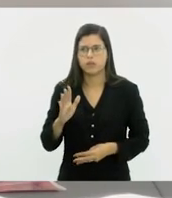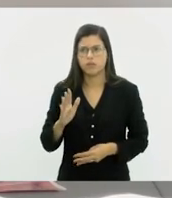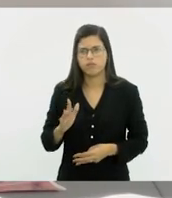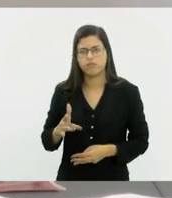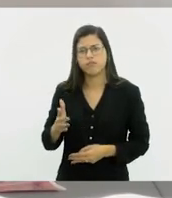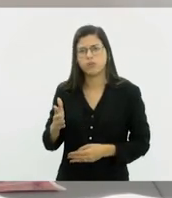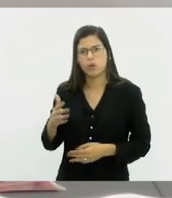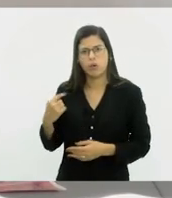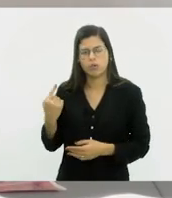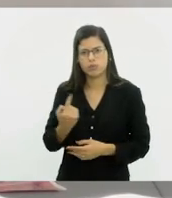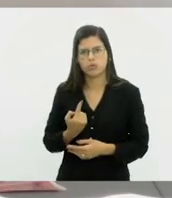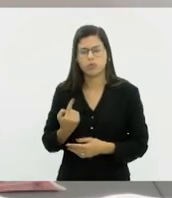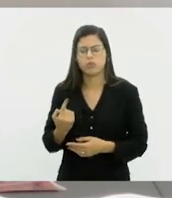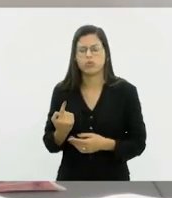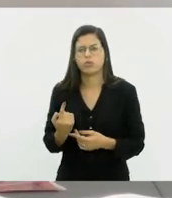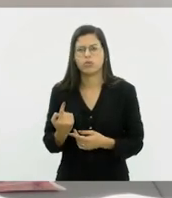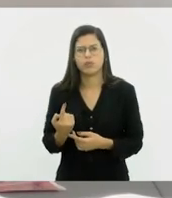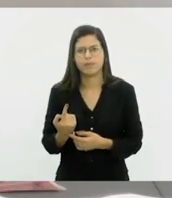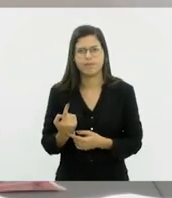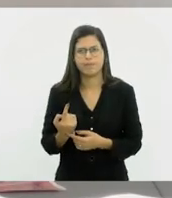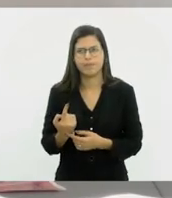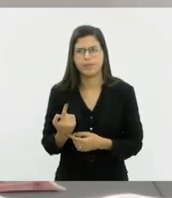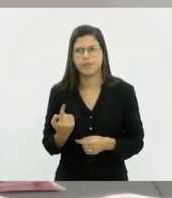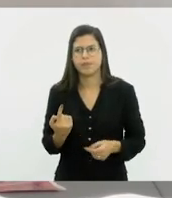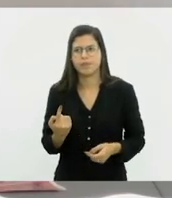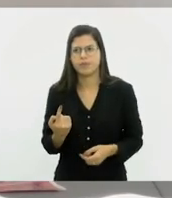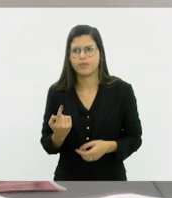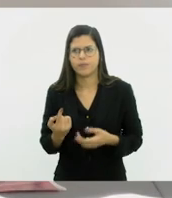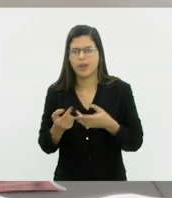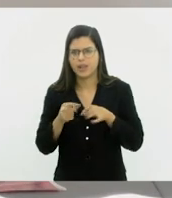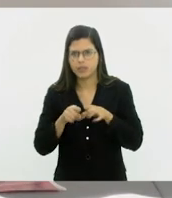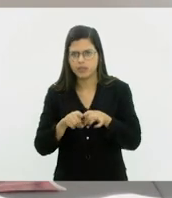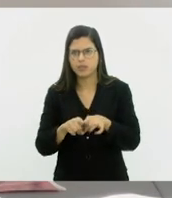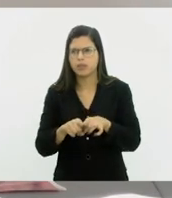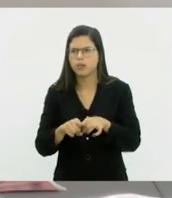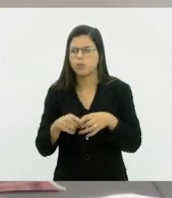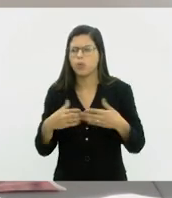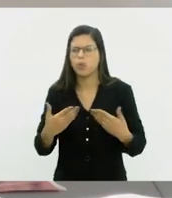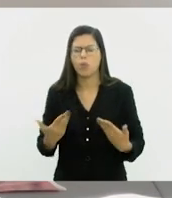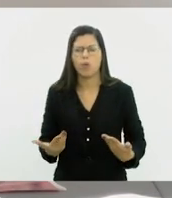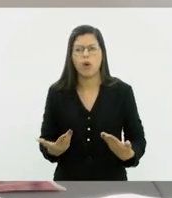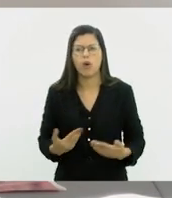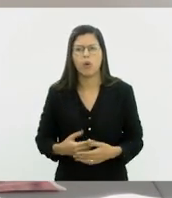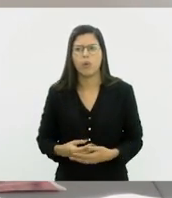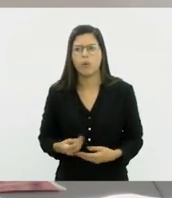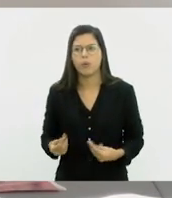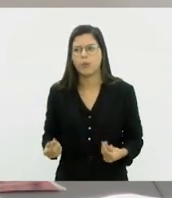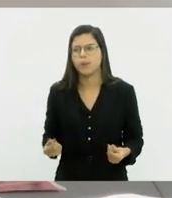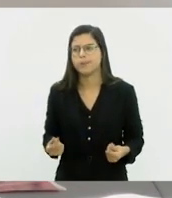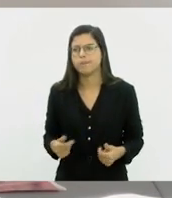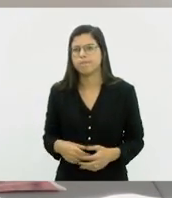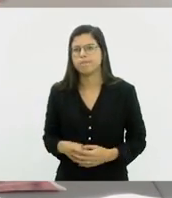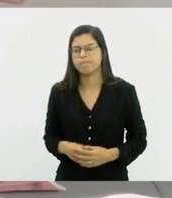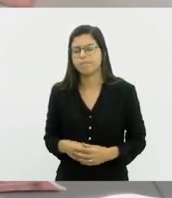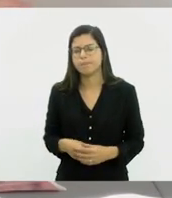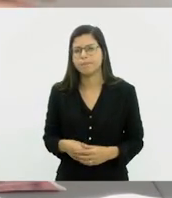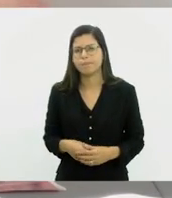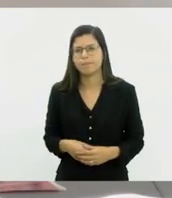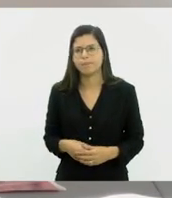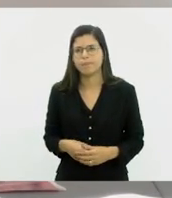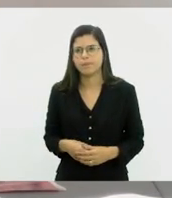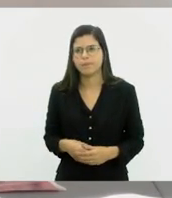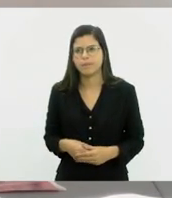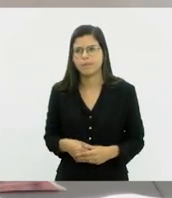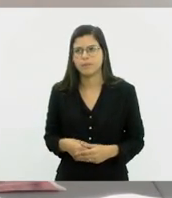companheiros eh qual qual da uma